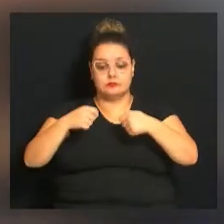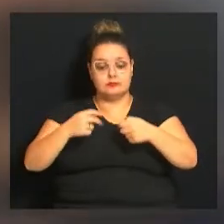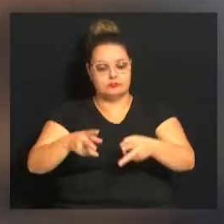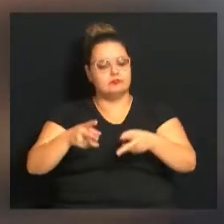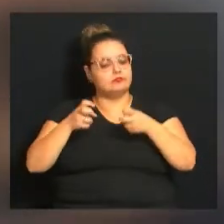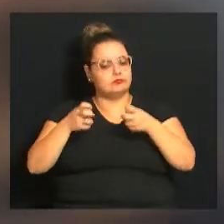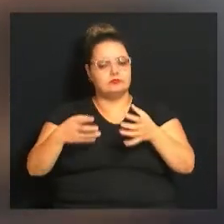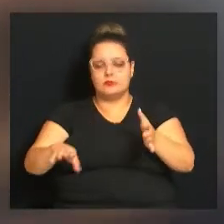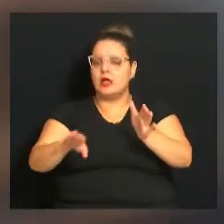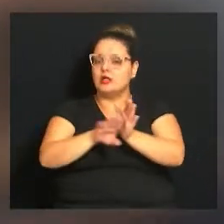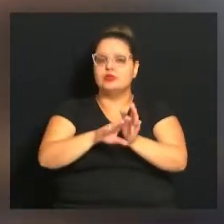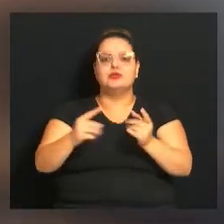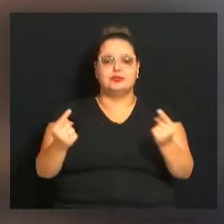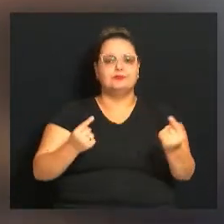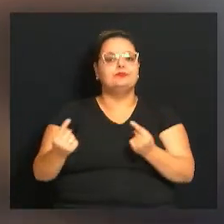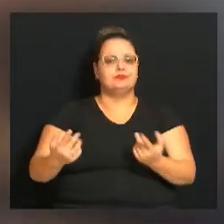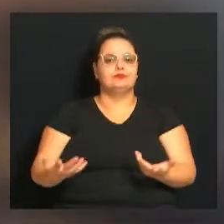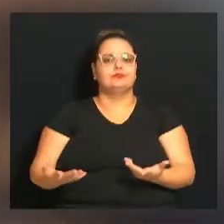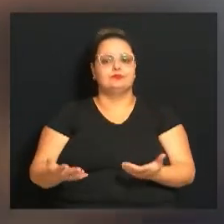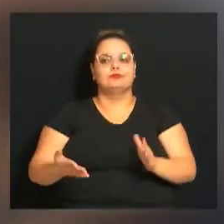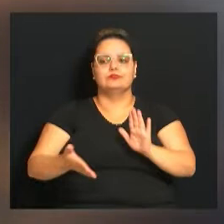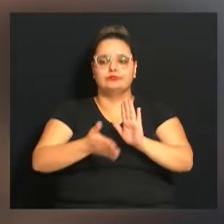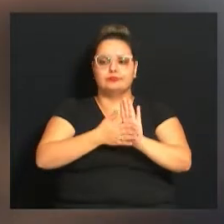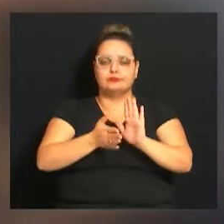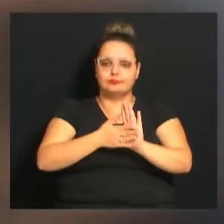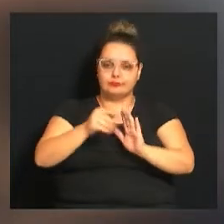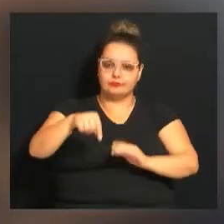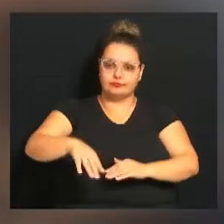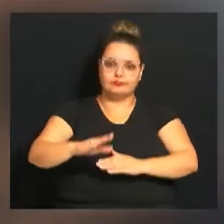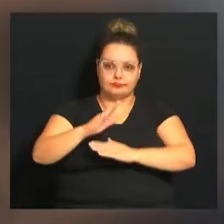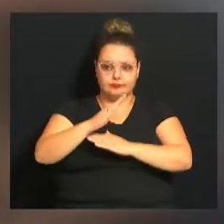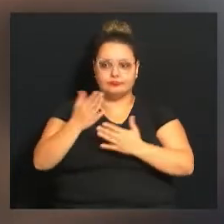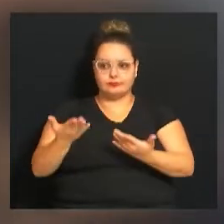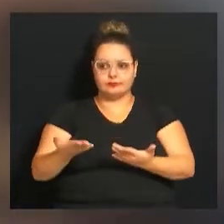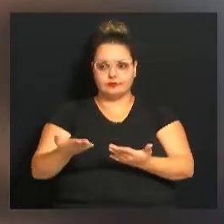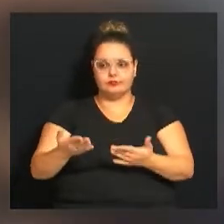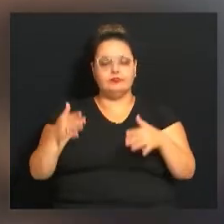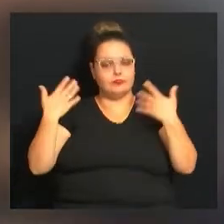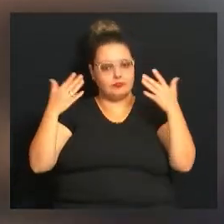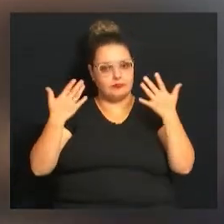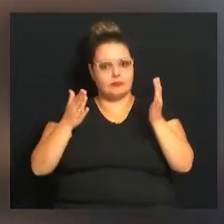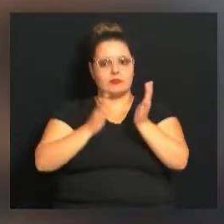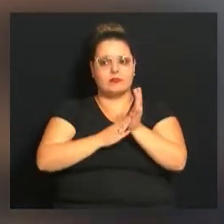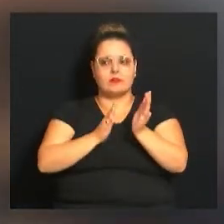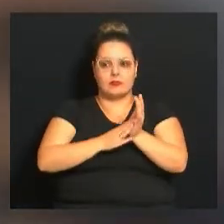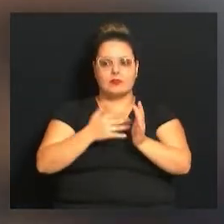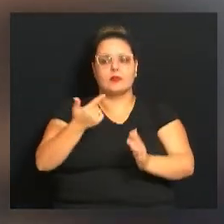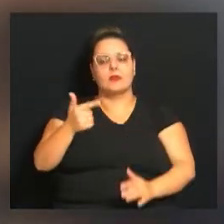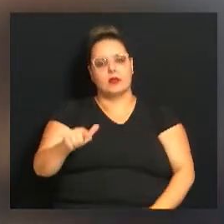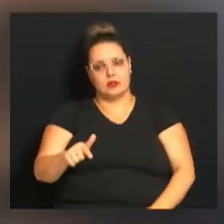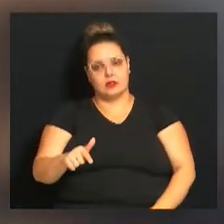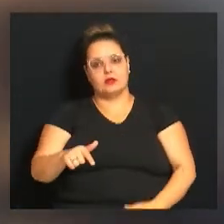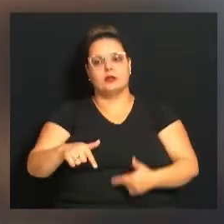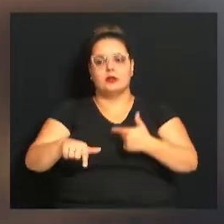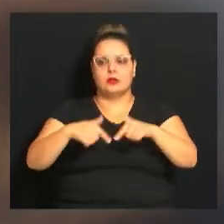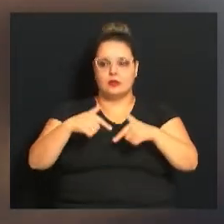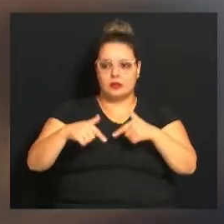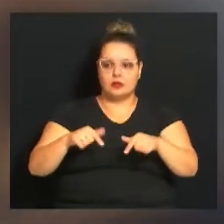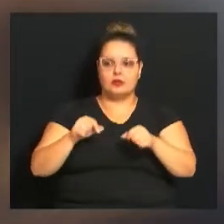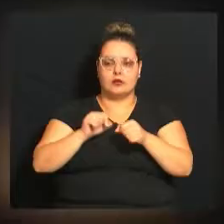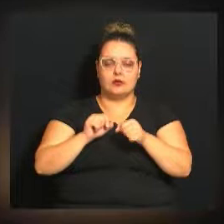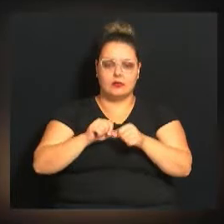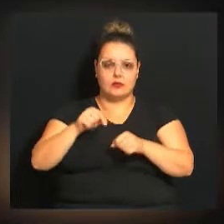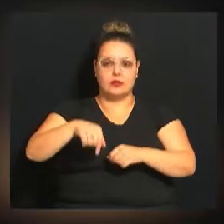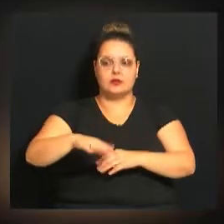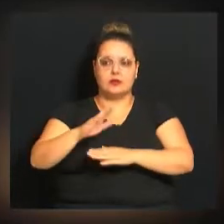senhor e o senhor propôs aqui essa questão. Então, parabenizar mais uma vez pelo trabalho que o senhor tem feito nessa